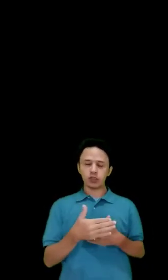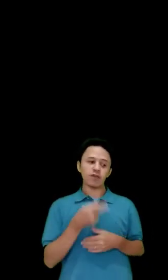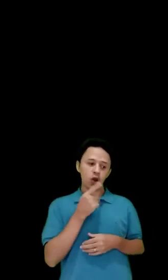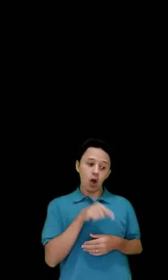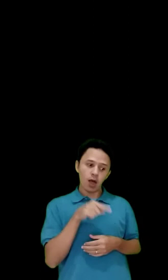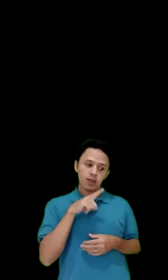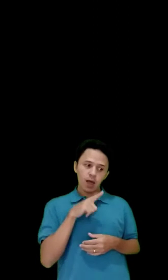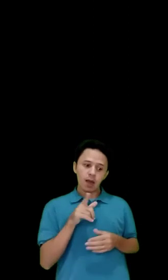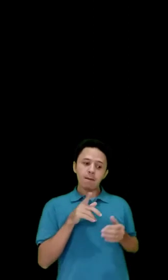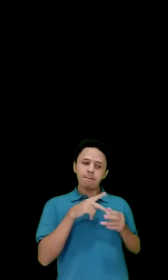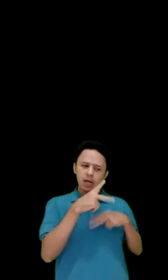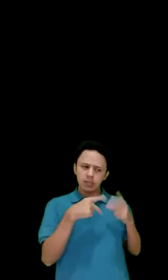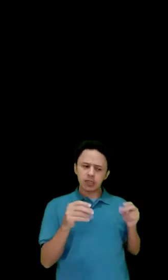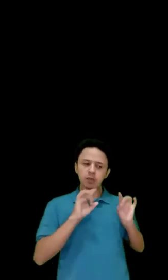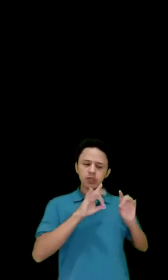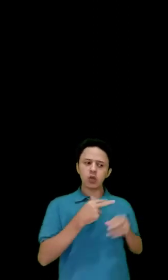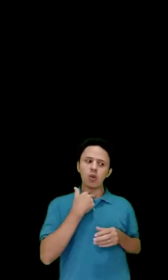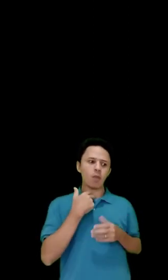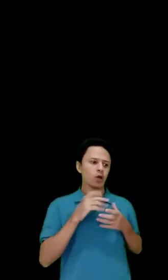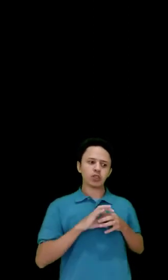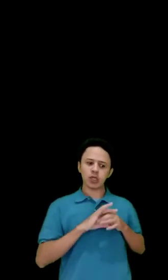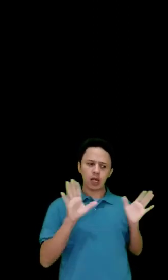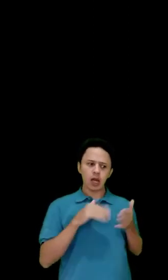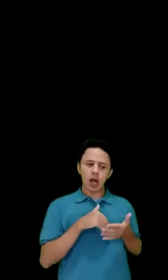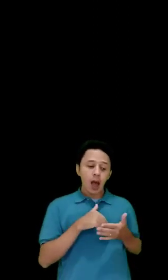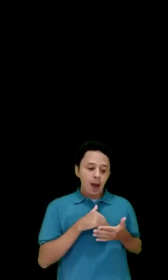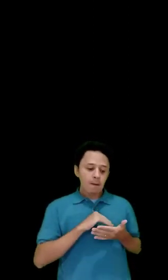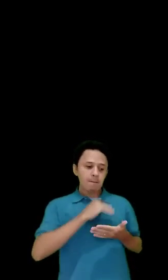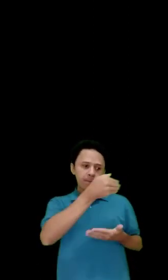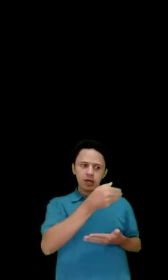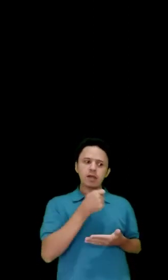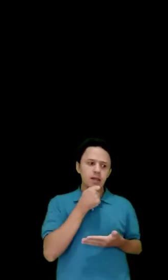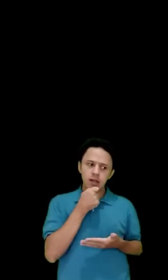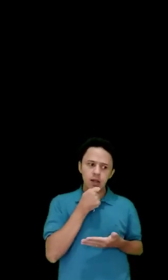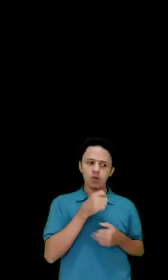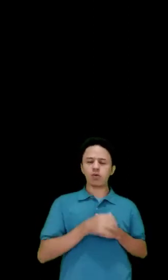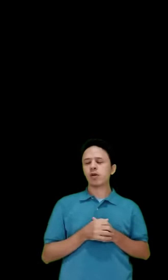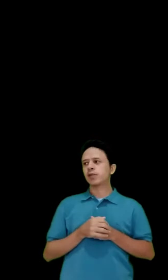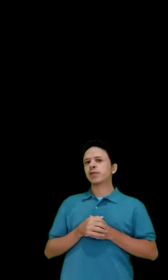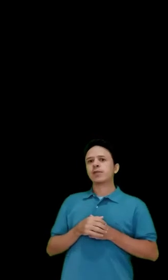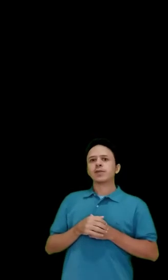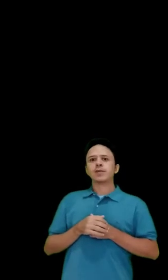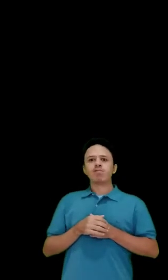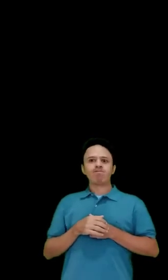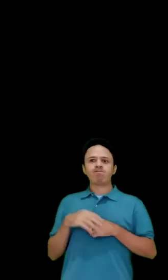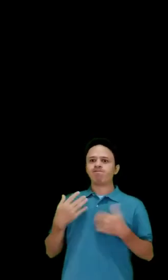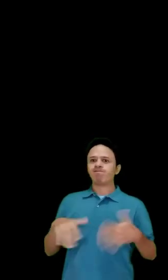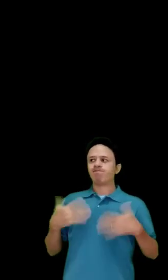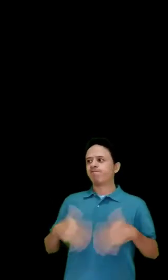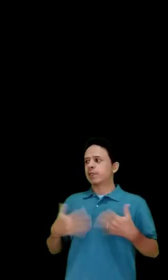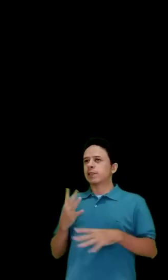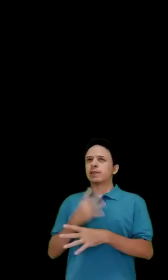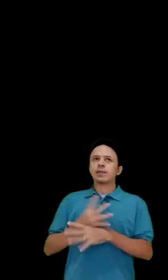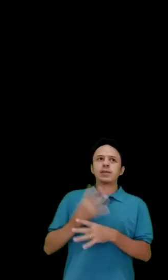presentes especiais, mas que ela não tinha permissão para abrir. Pandora tentava domar a sua curiosidade, mas